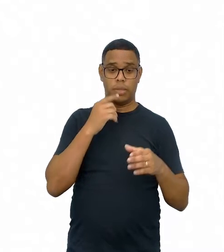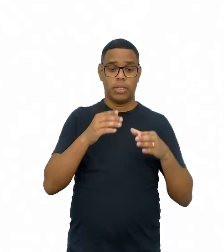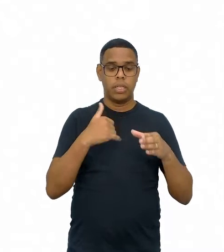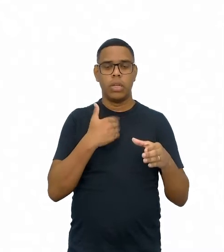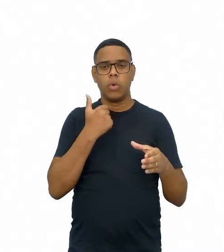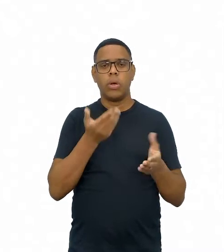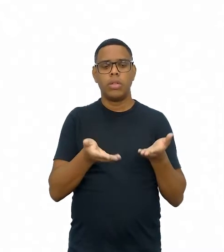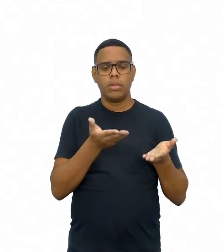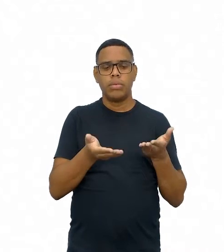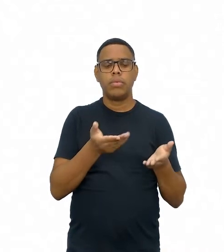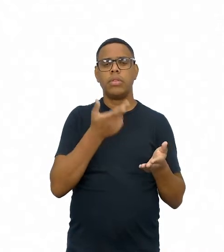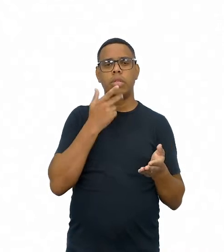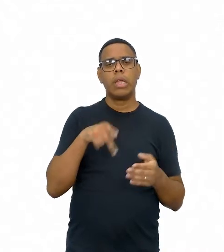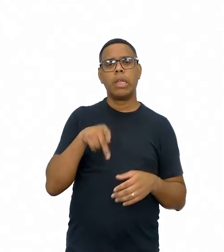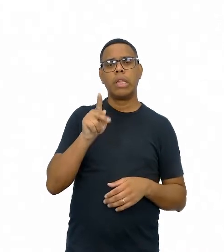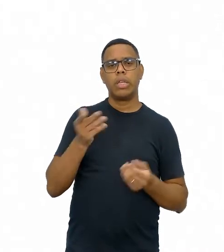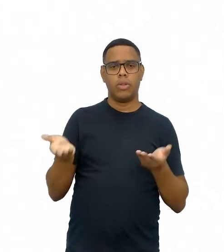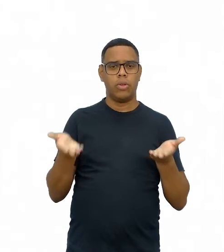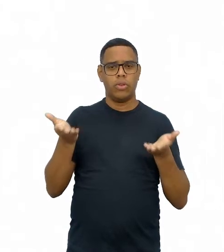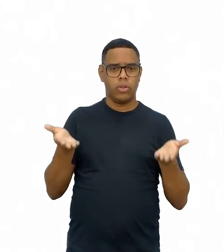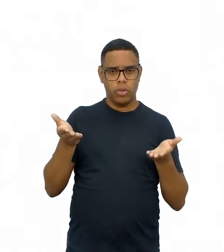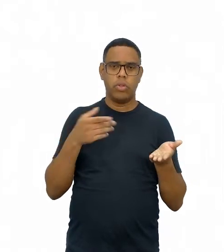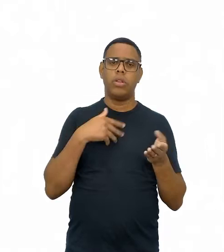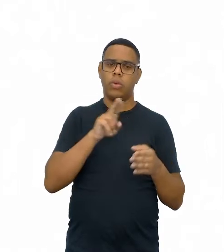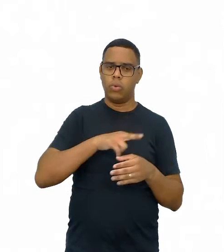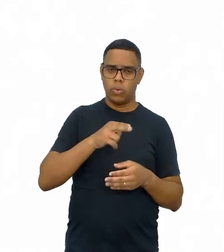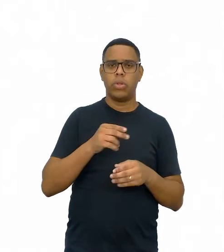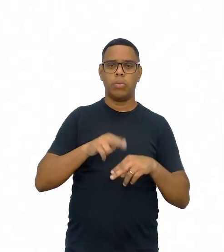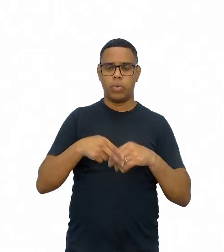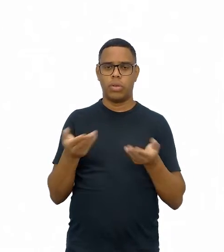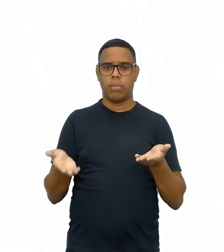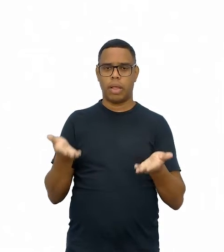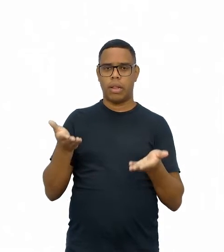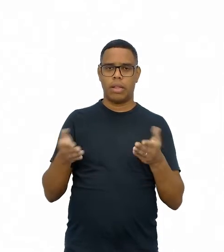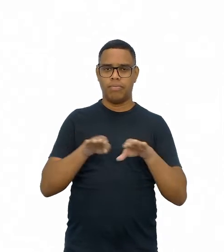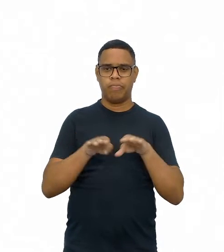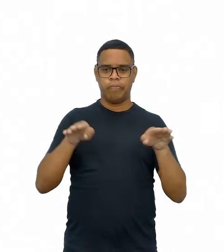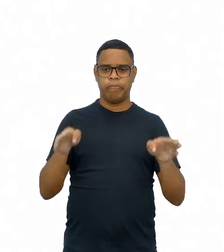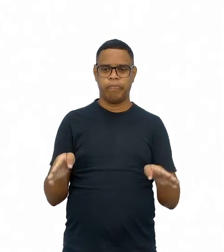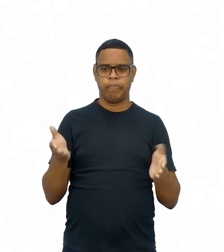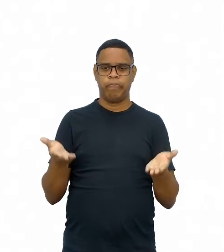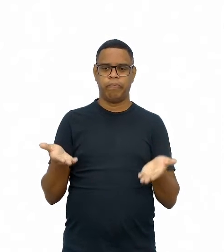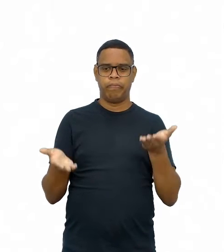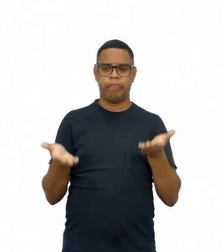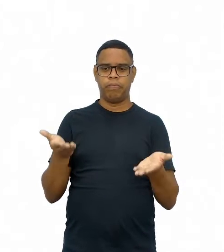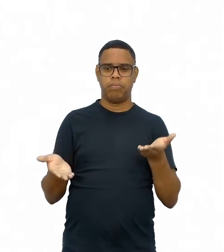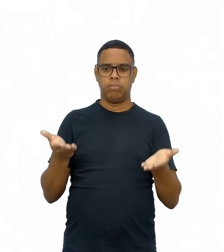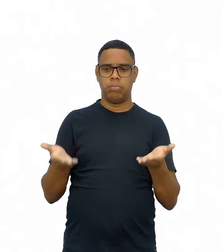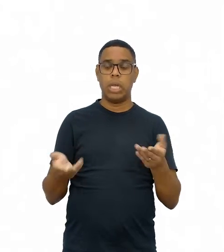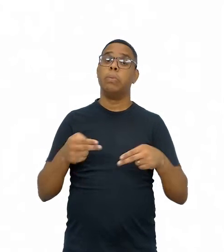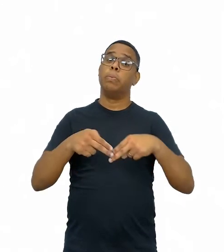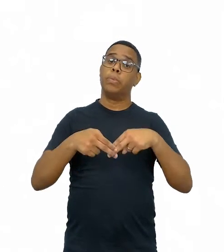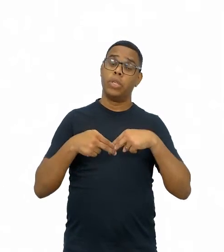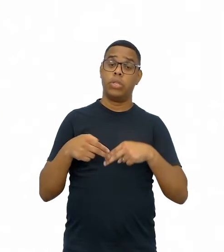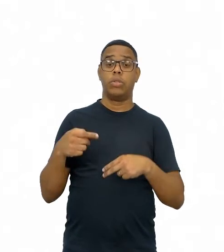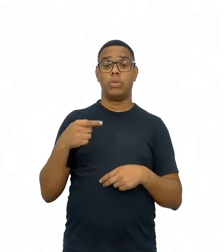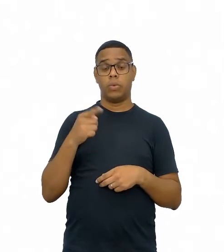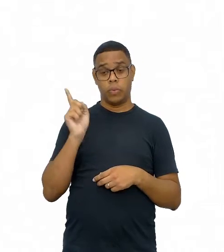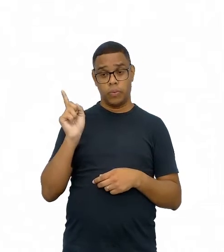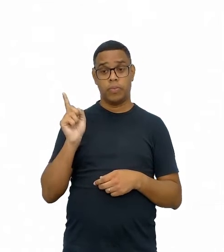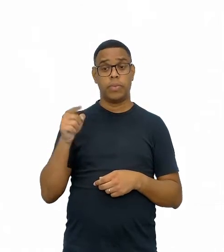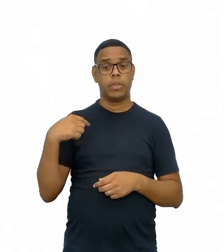esse alimento, ele usaria o quilo, e para isso ele faria uso de uma balança. Percebe? Mas, neste caso aqui, então,